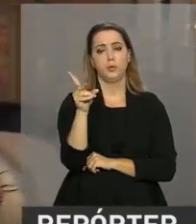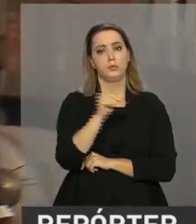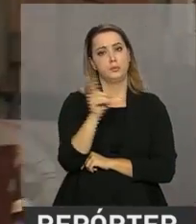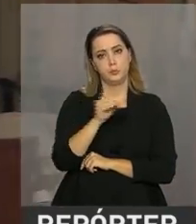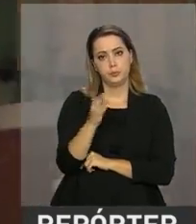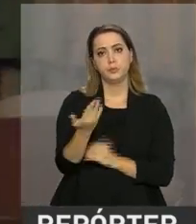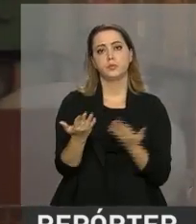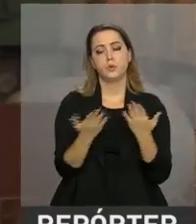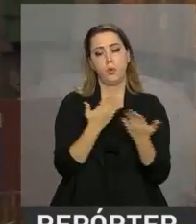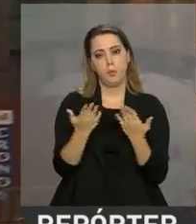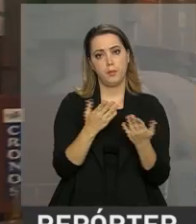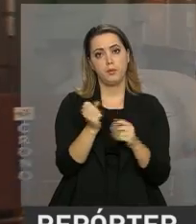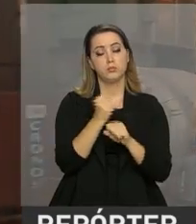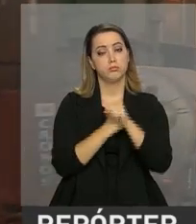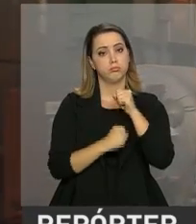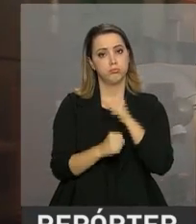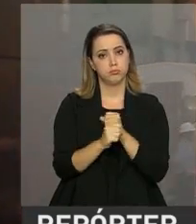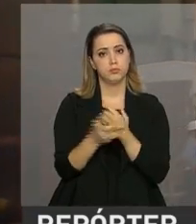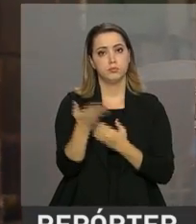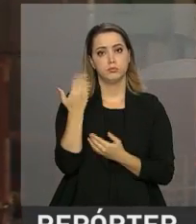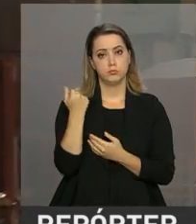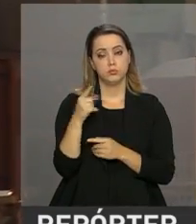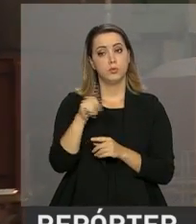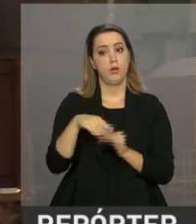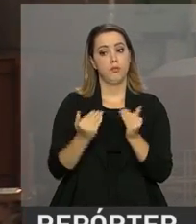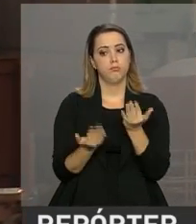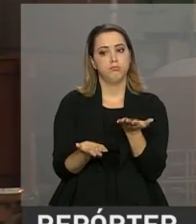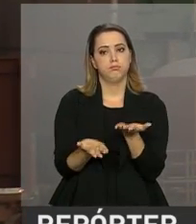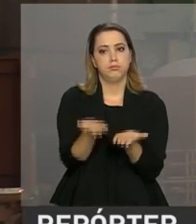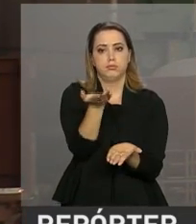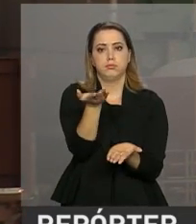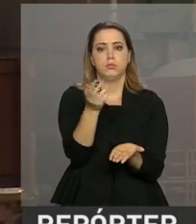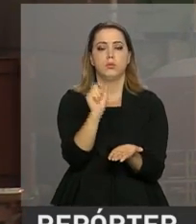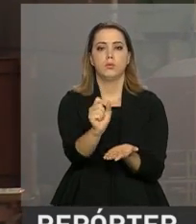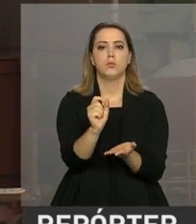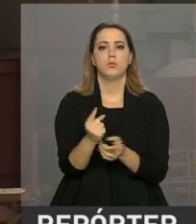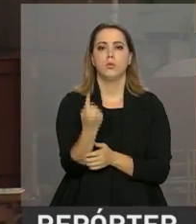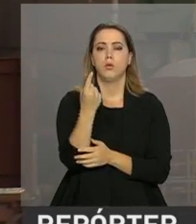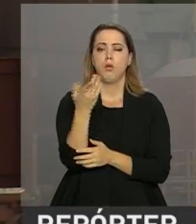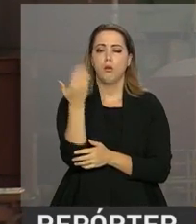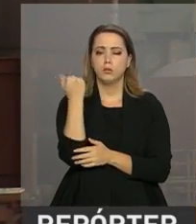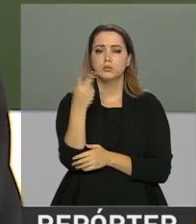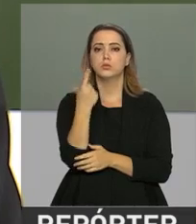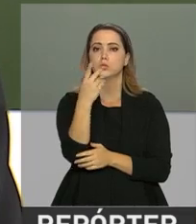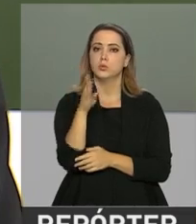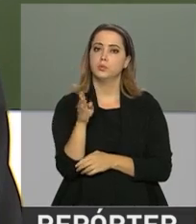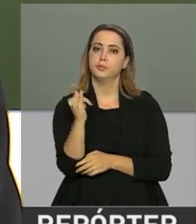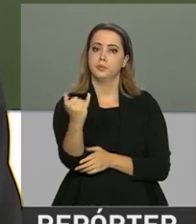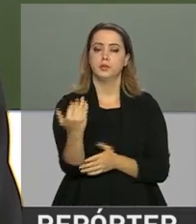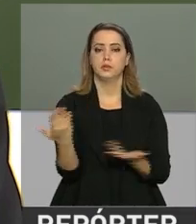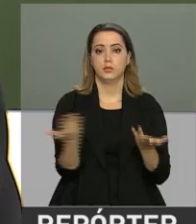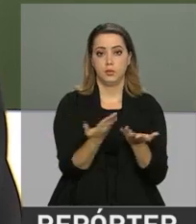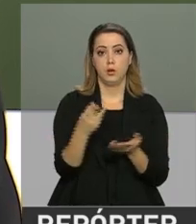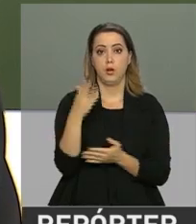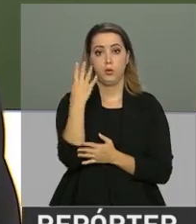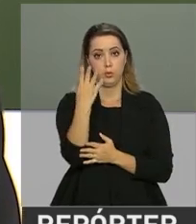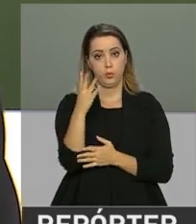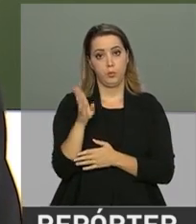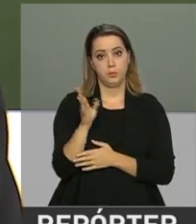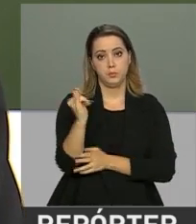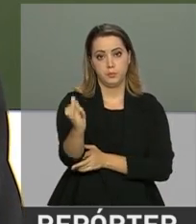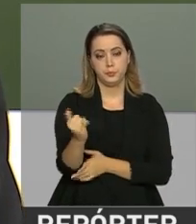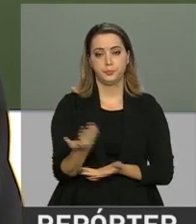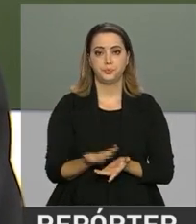que o registrado no mesmo período de 2015, que foi de pouco mais de 1 bilhão de dólares. Esse é o quarto